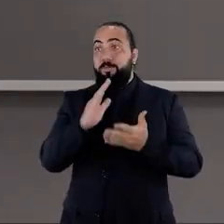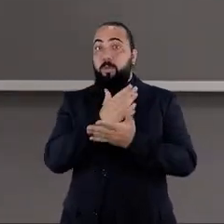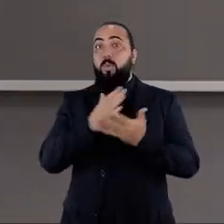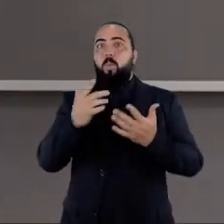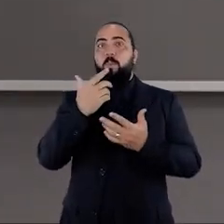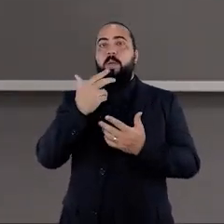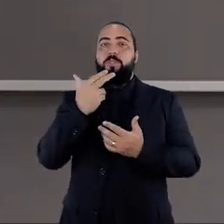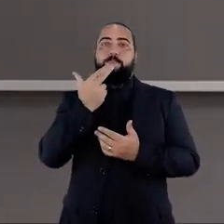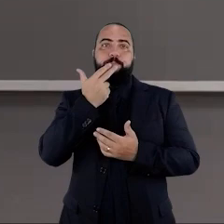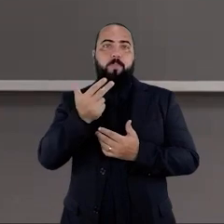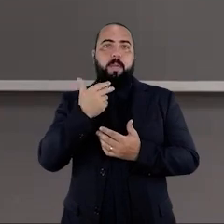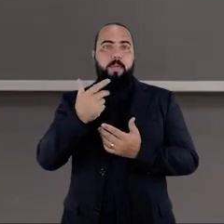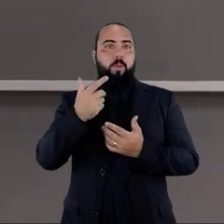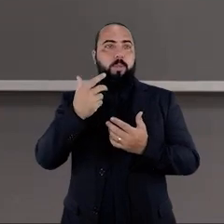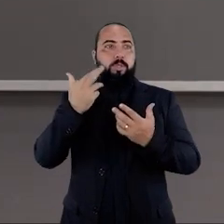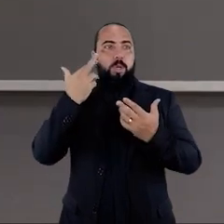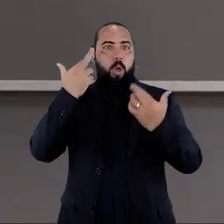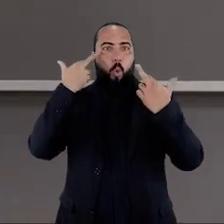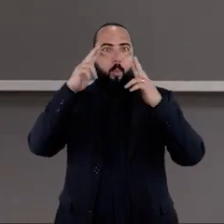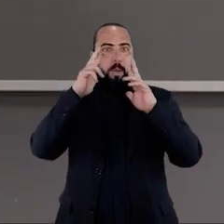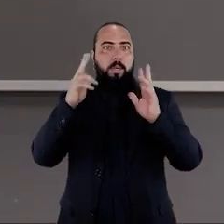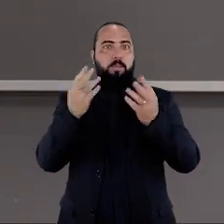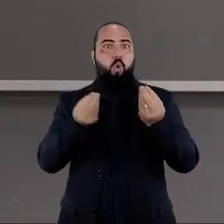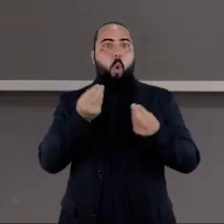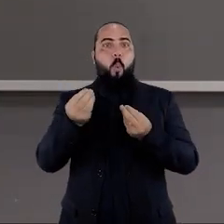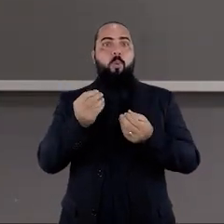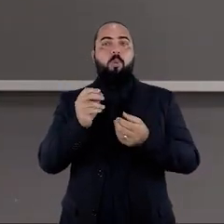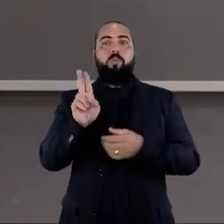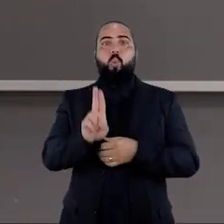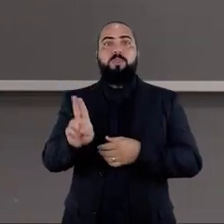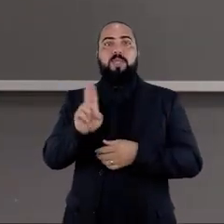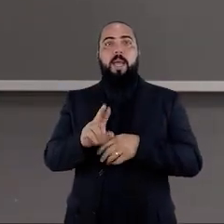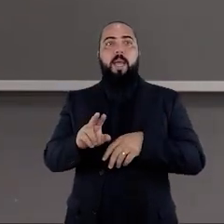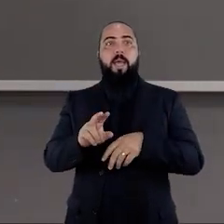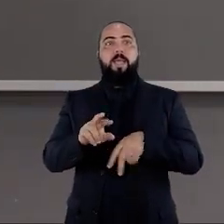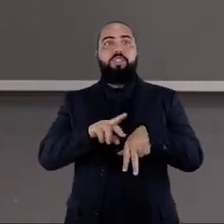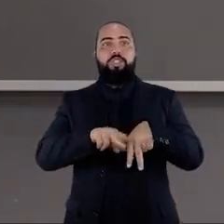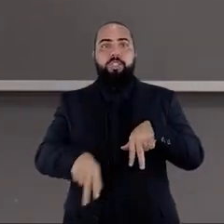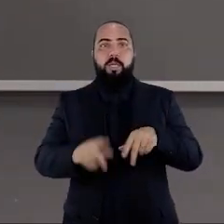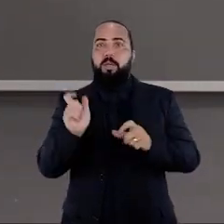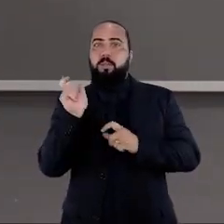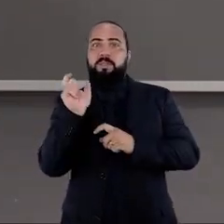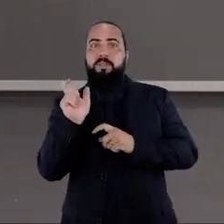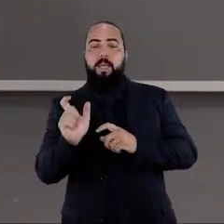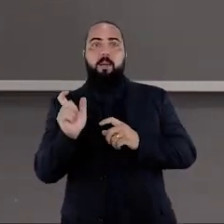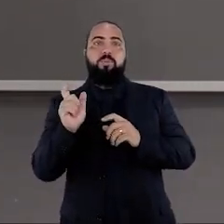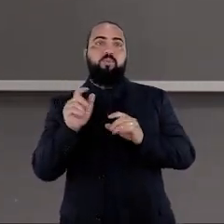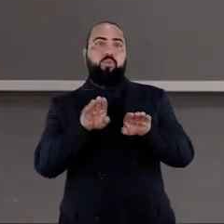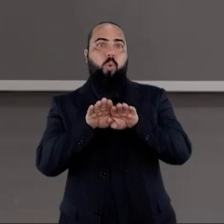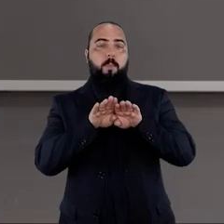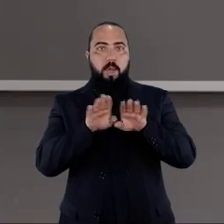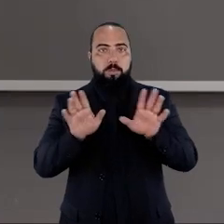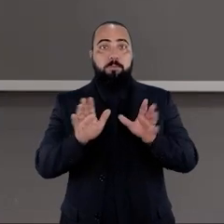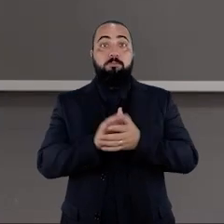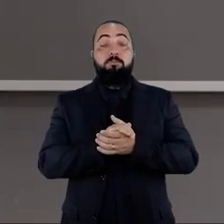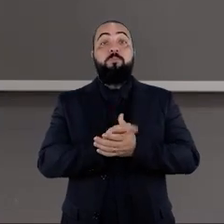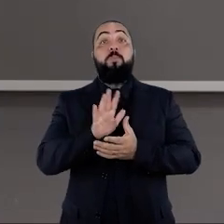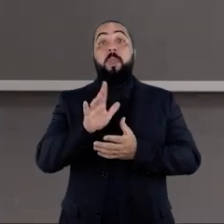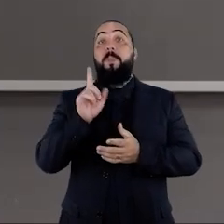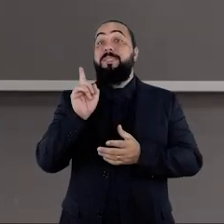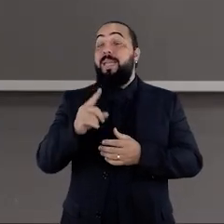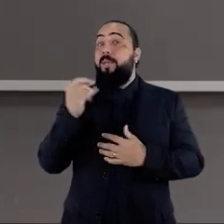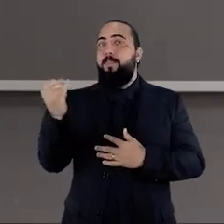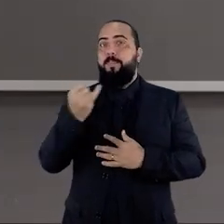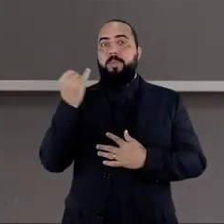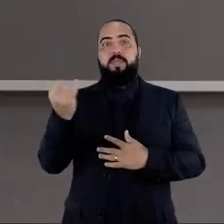línguas romanas é realmente um desafio tentar falar sem usar o gênero e sem usar termos normatizantes, mas é